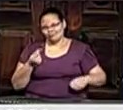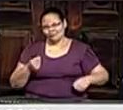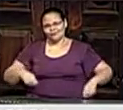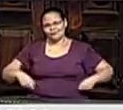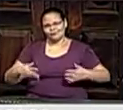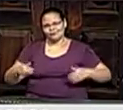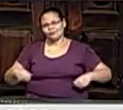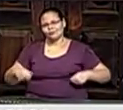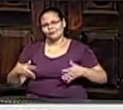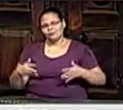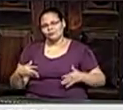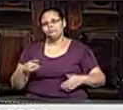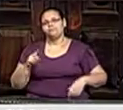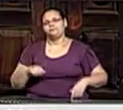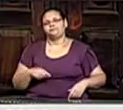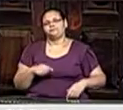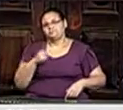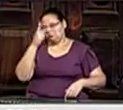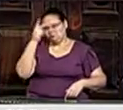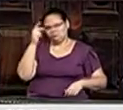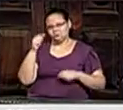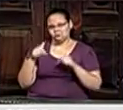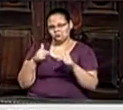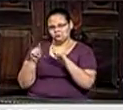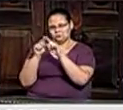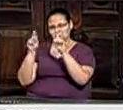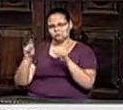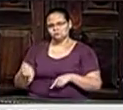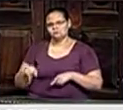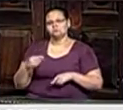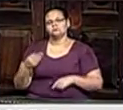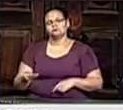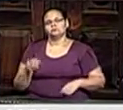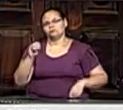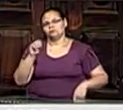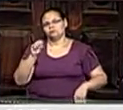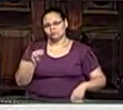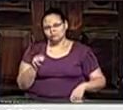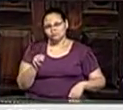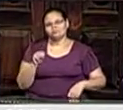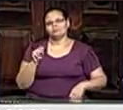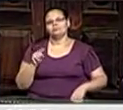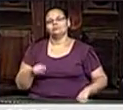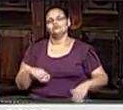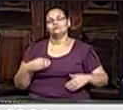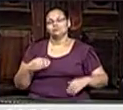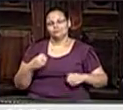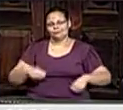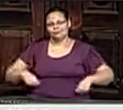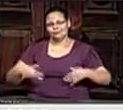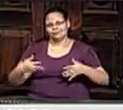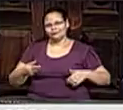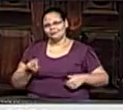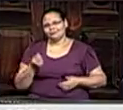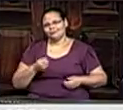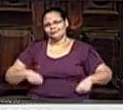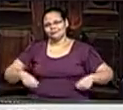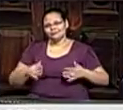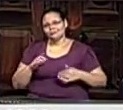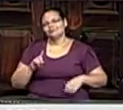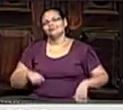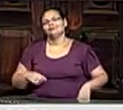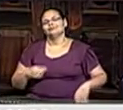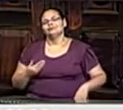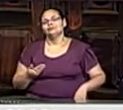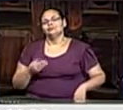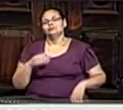despesas de pessoal das organizações sociais nos gastos do Poder